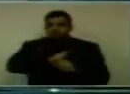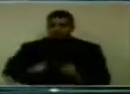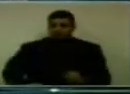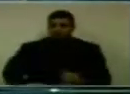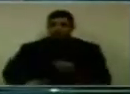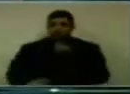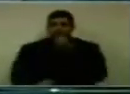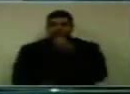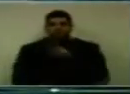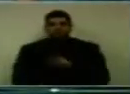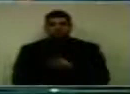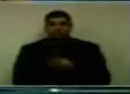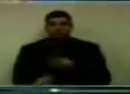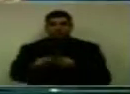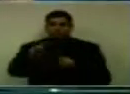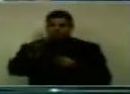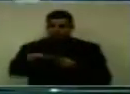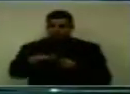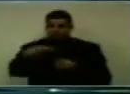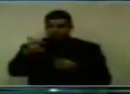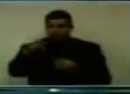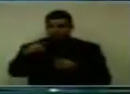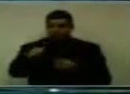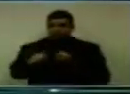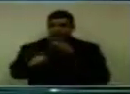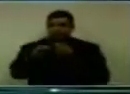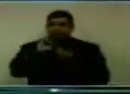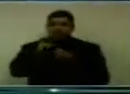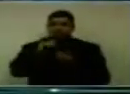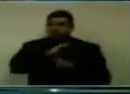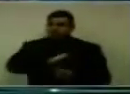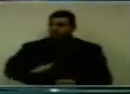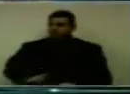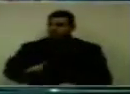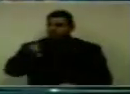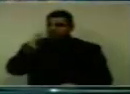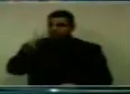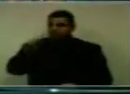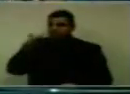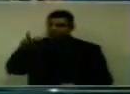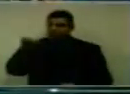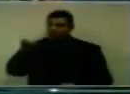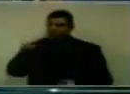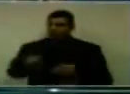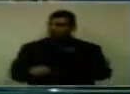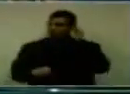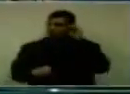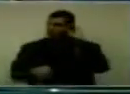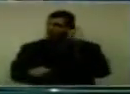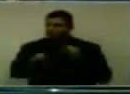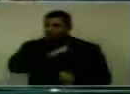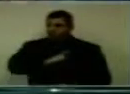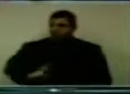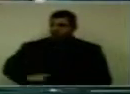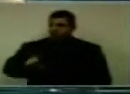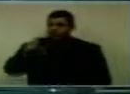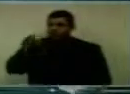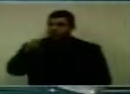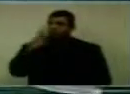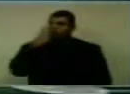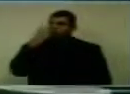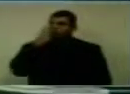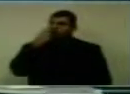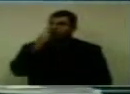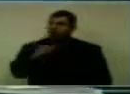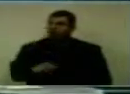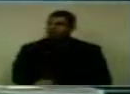governo, de 2010. Se o deputado Davi Almeida me permitir, eu ouço o deputado Luiz Castro. Como parece que eu acho que